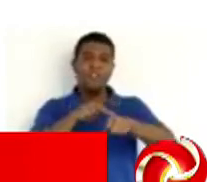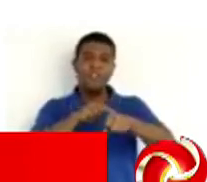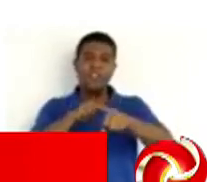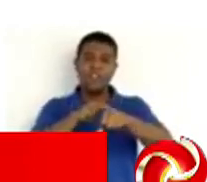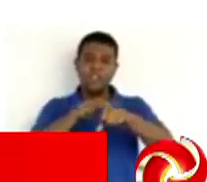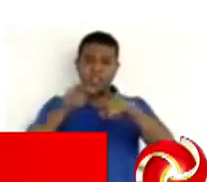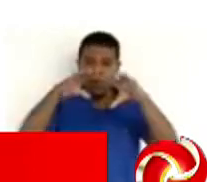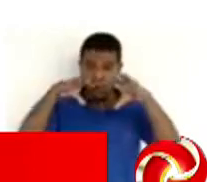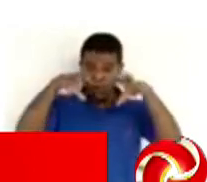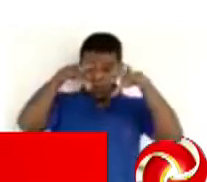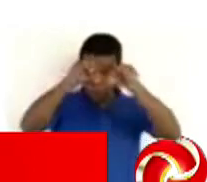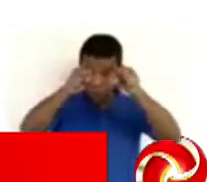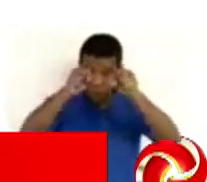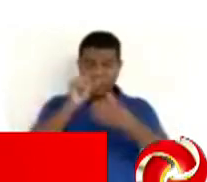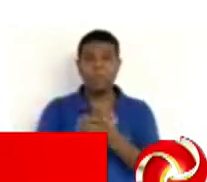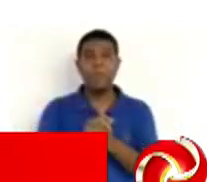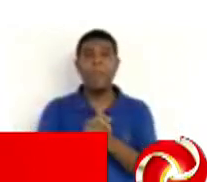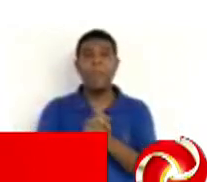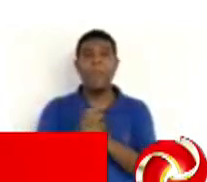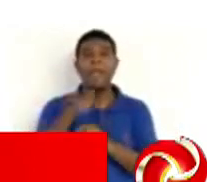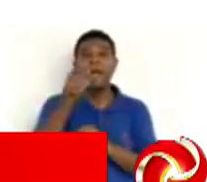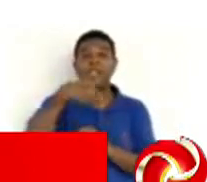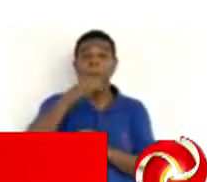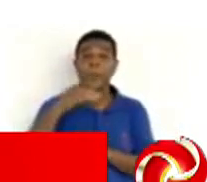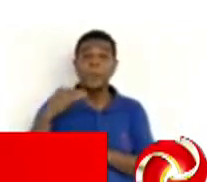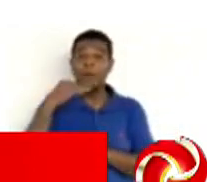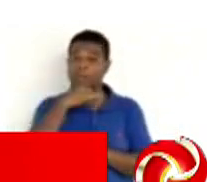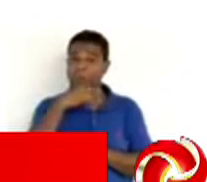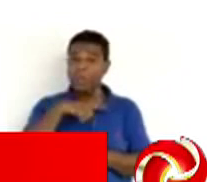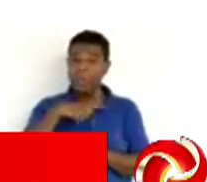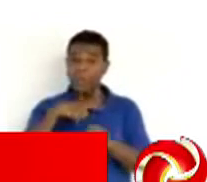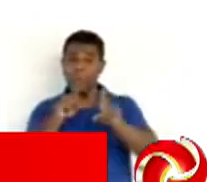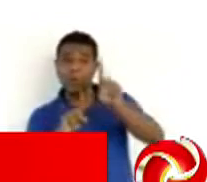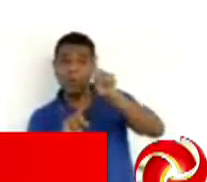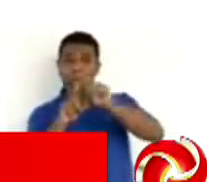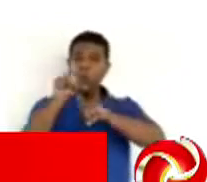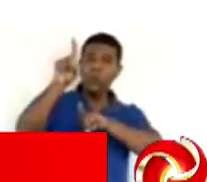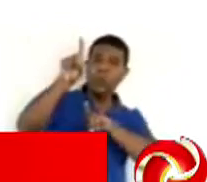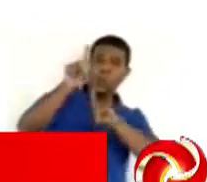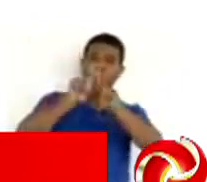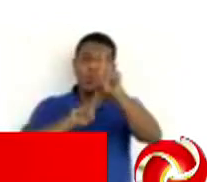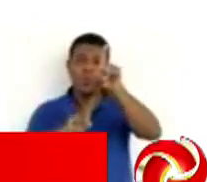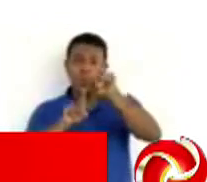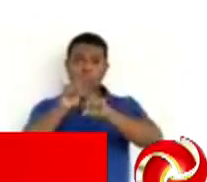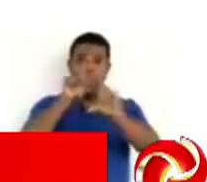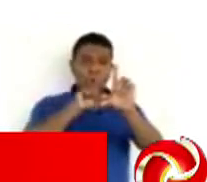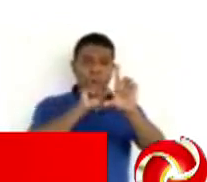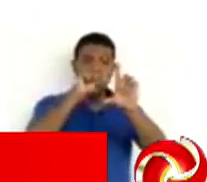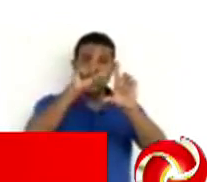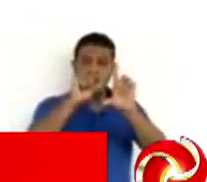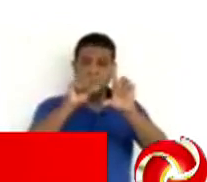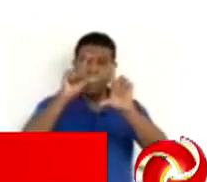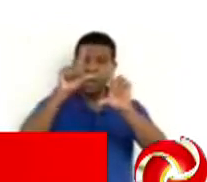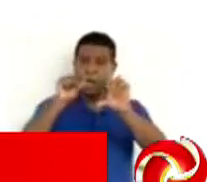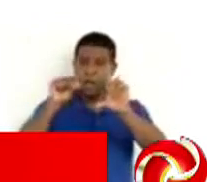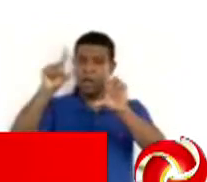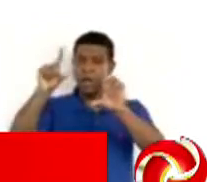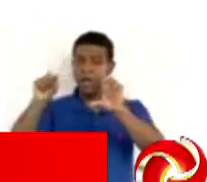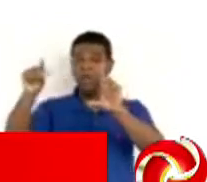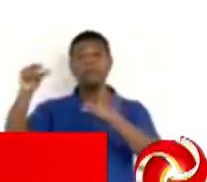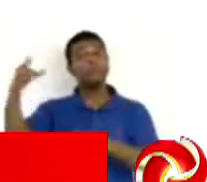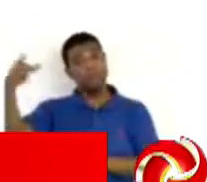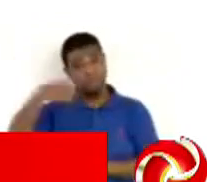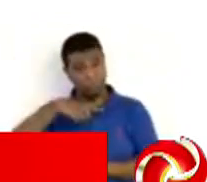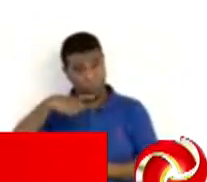elas tiveram alguns picos nos últimos dias esses picos eles foram representativos